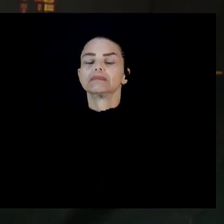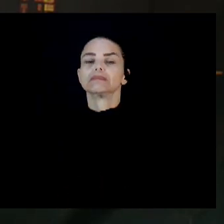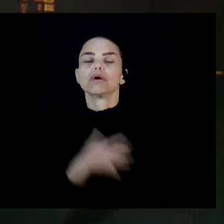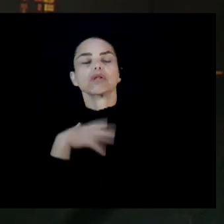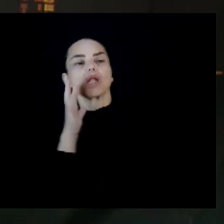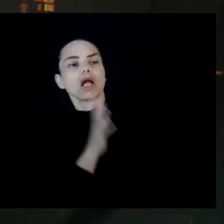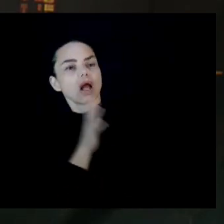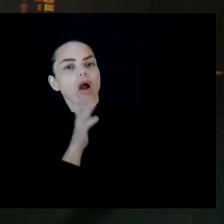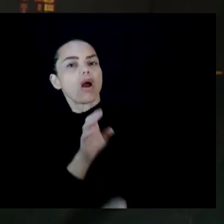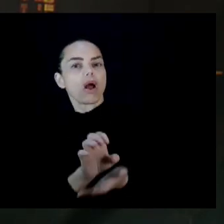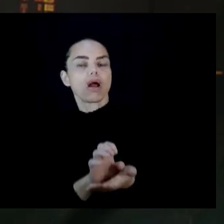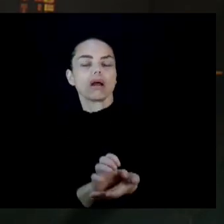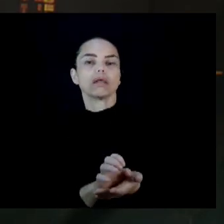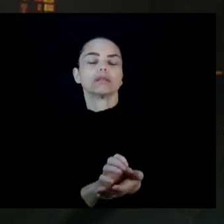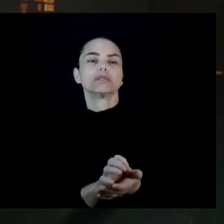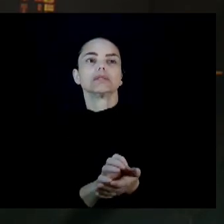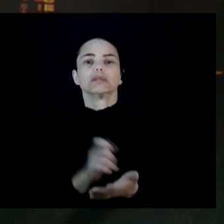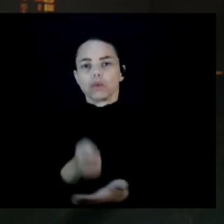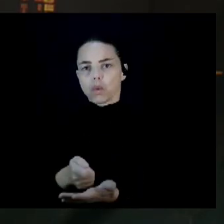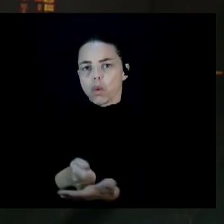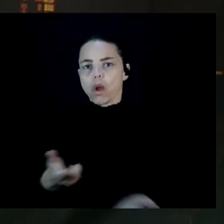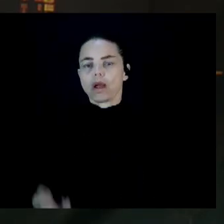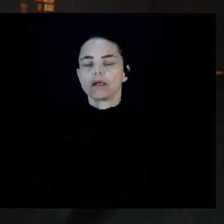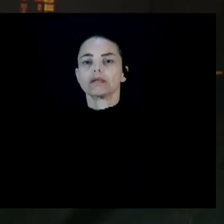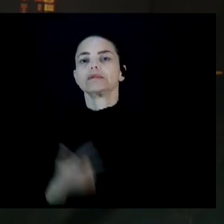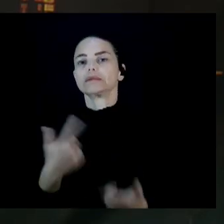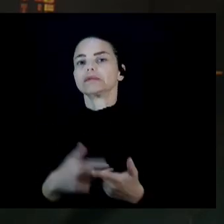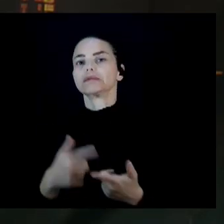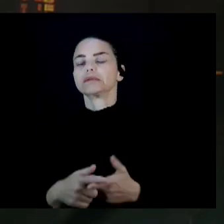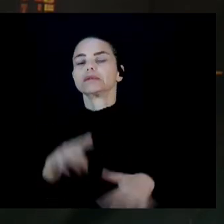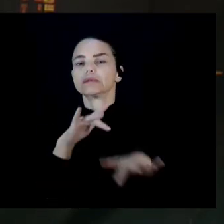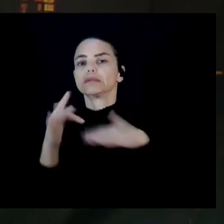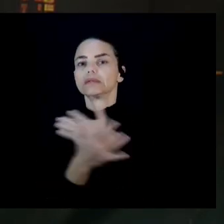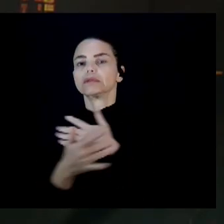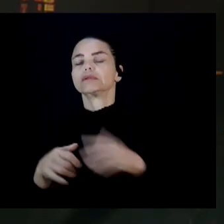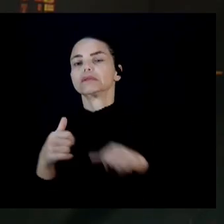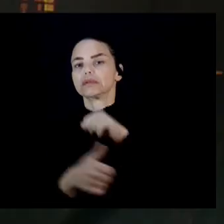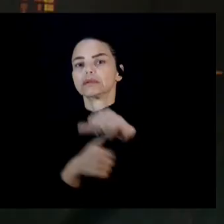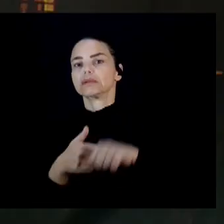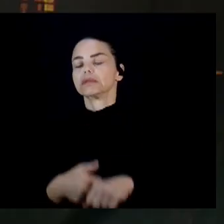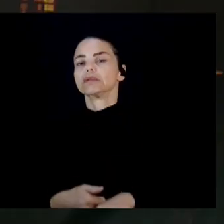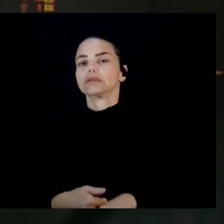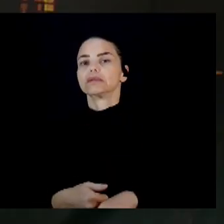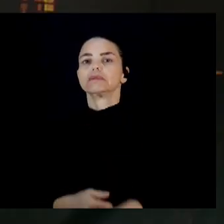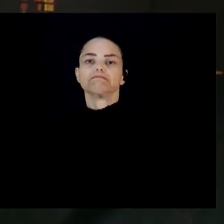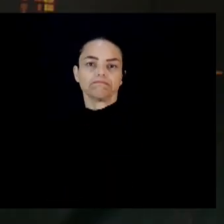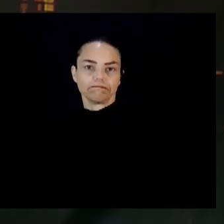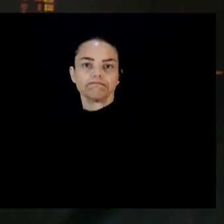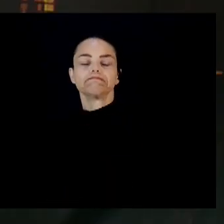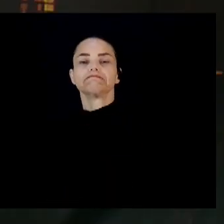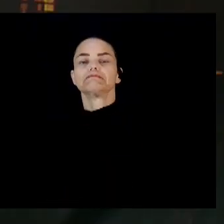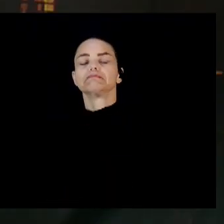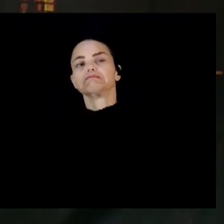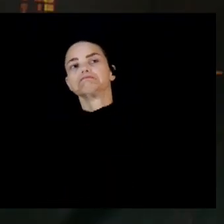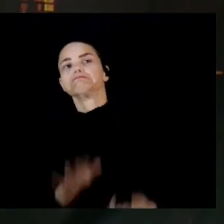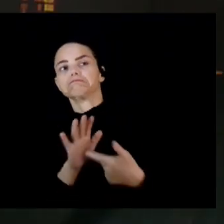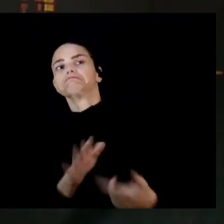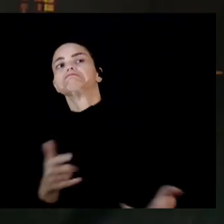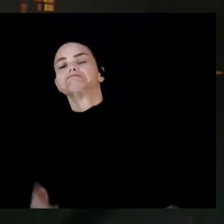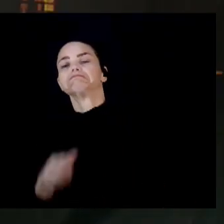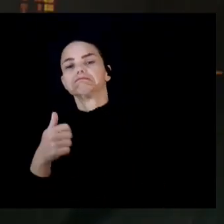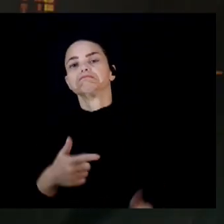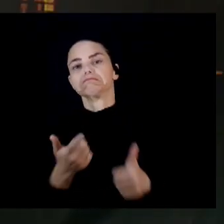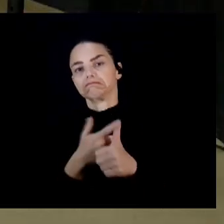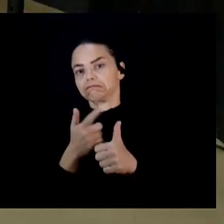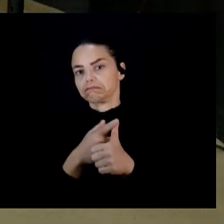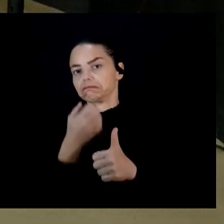uma cobrança extrema, porque as redes sociais têm tornado a métrica tão evidente. Primeiro, bom